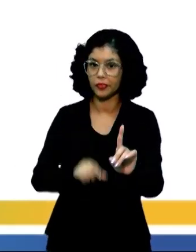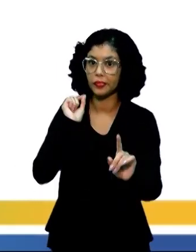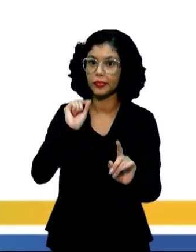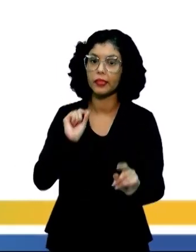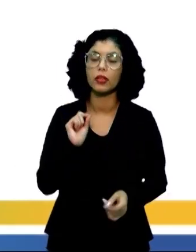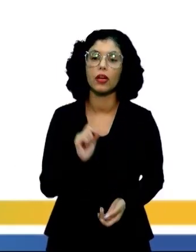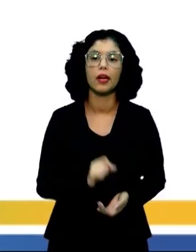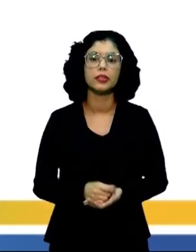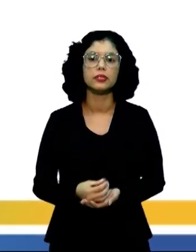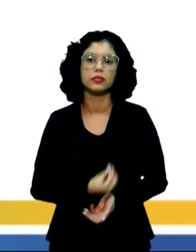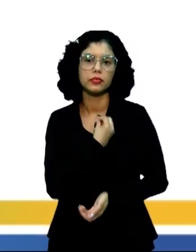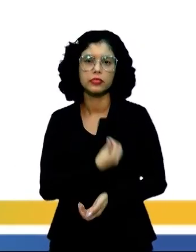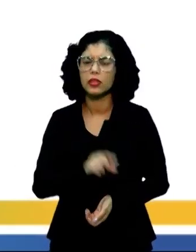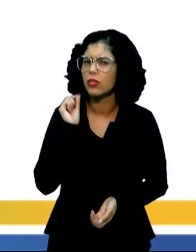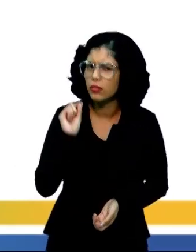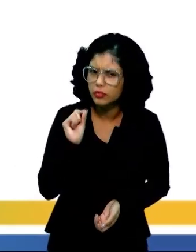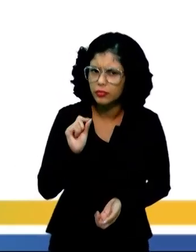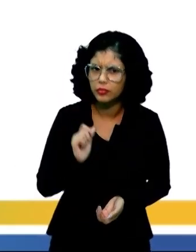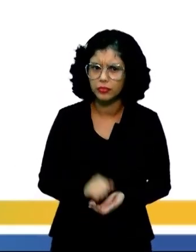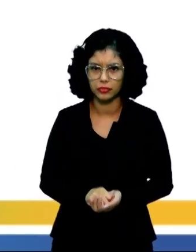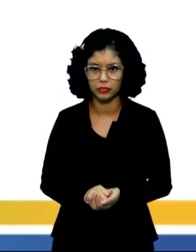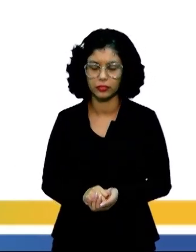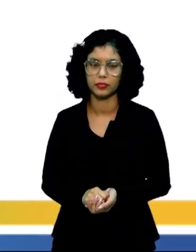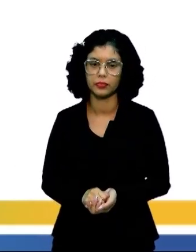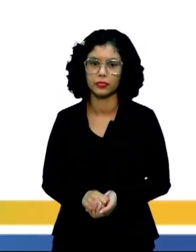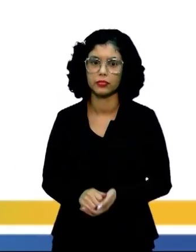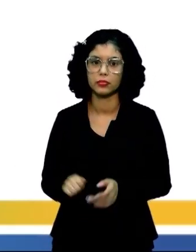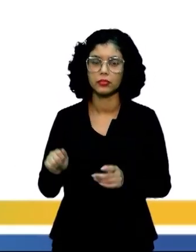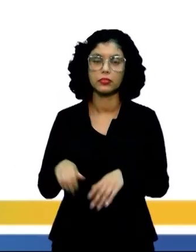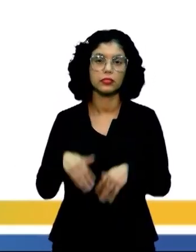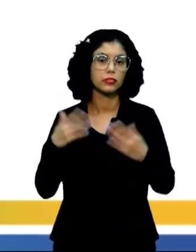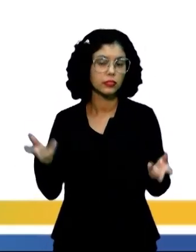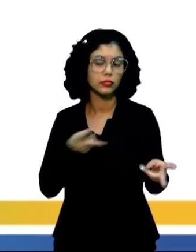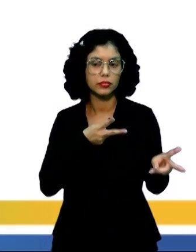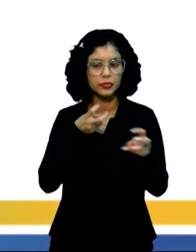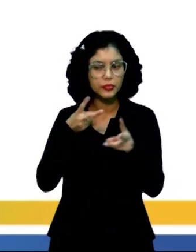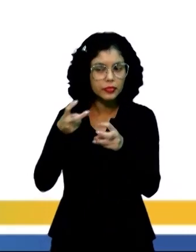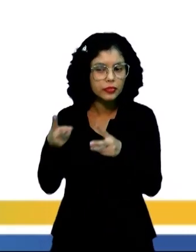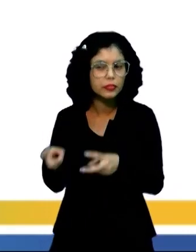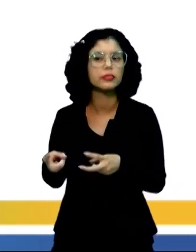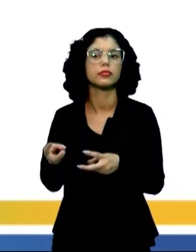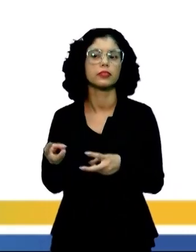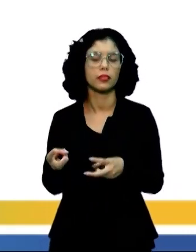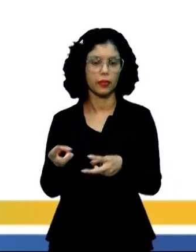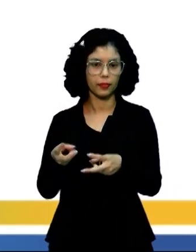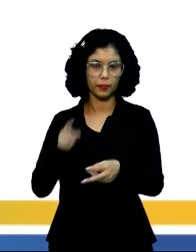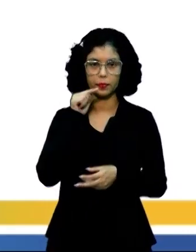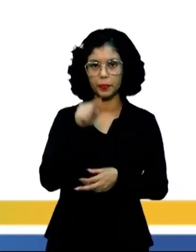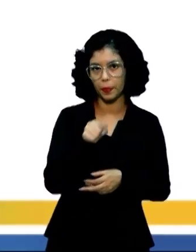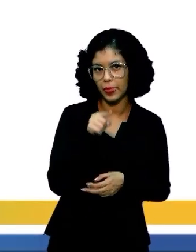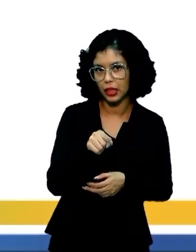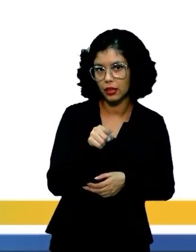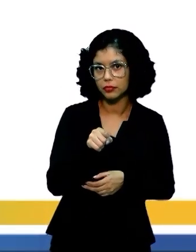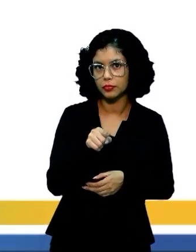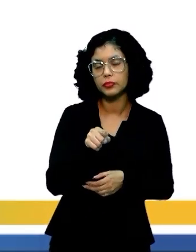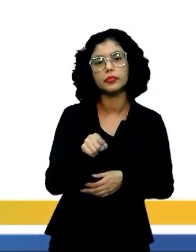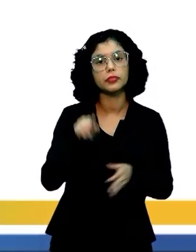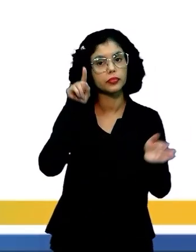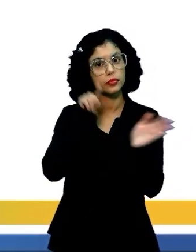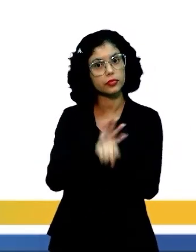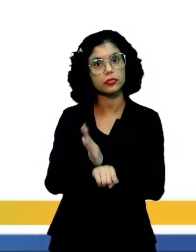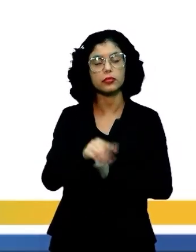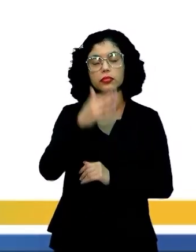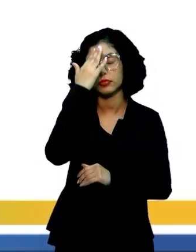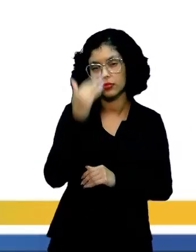ordem social vigente foi de. Então, observa que aqui a questão